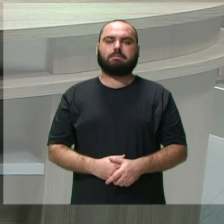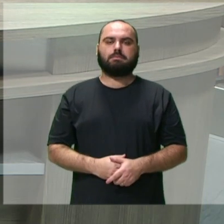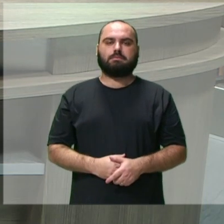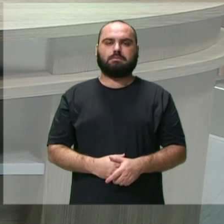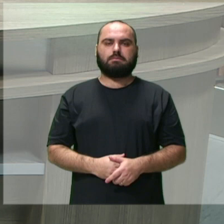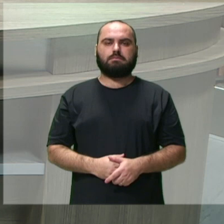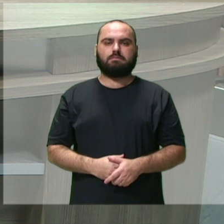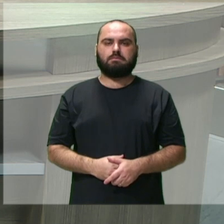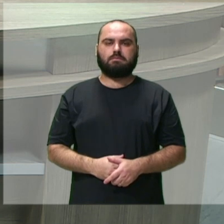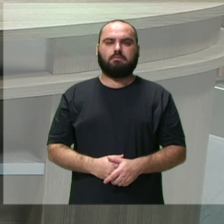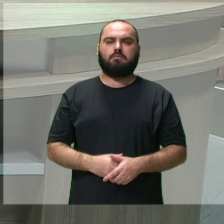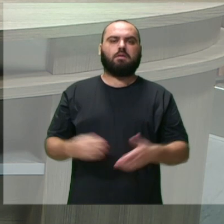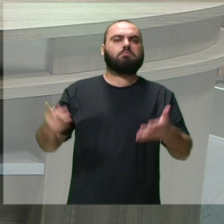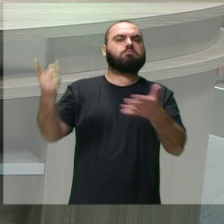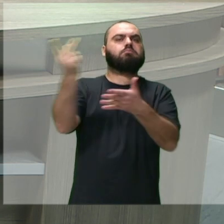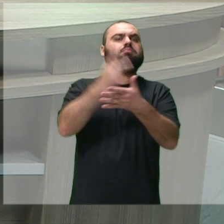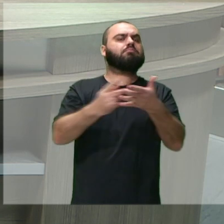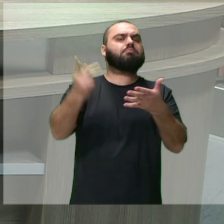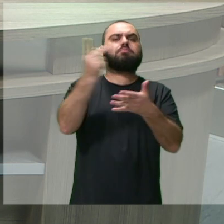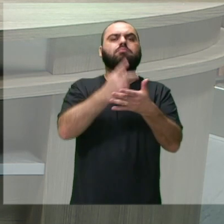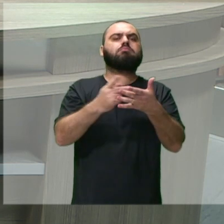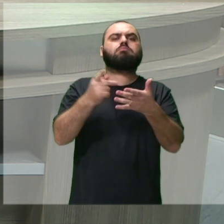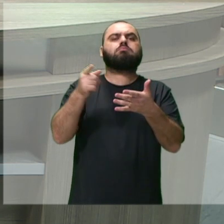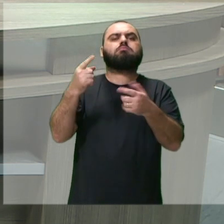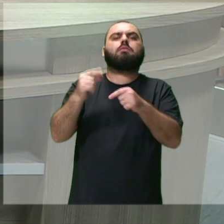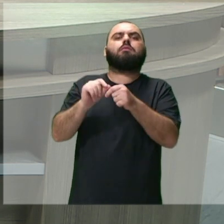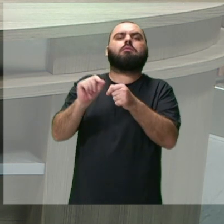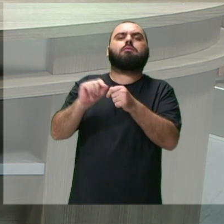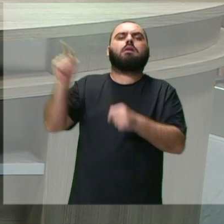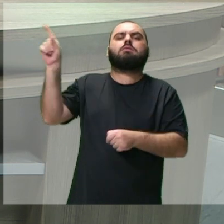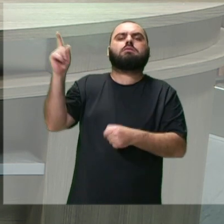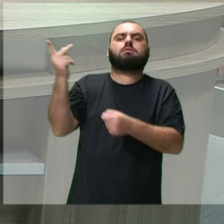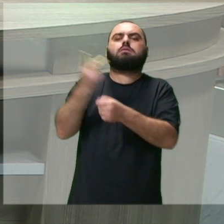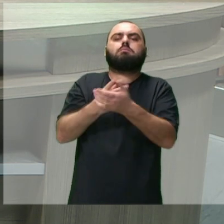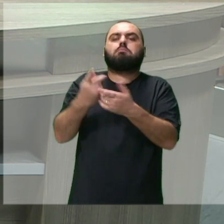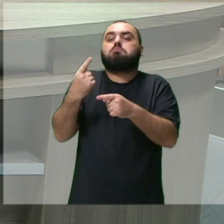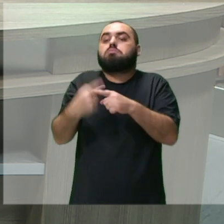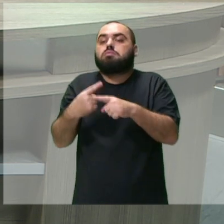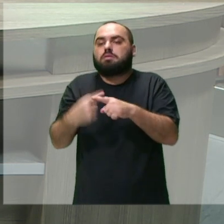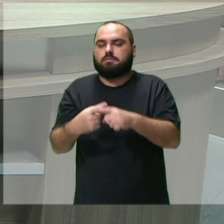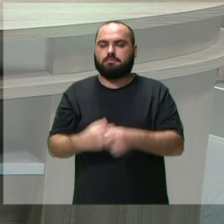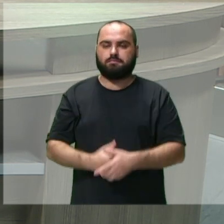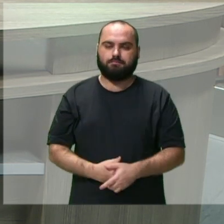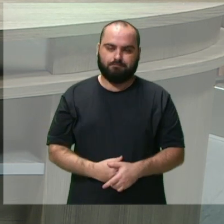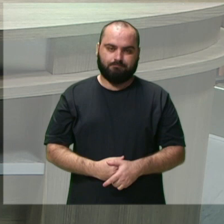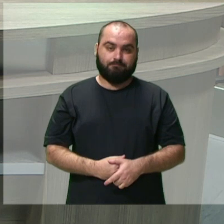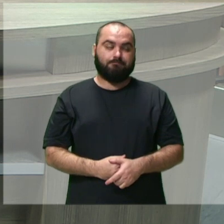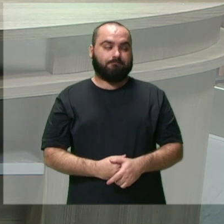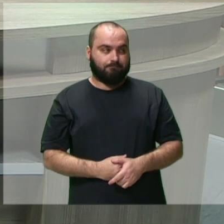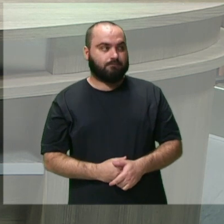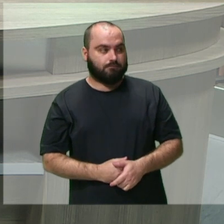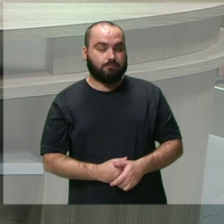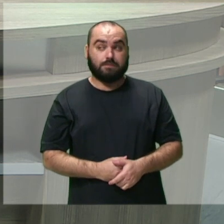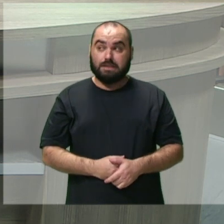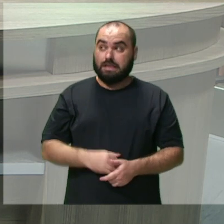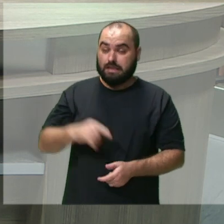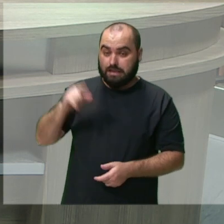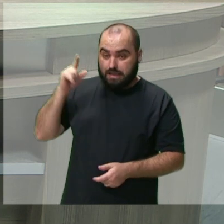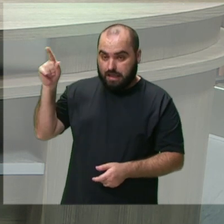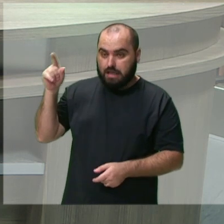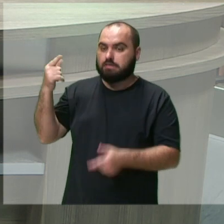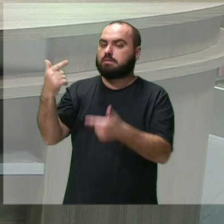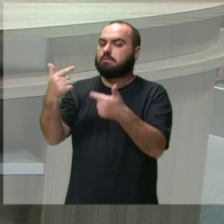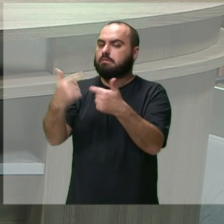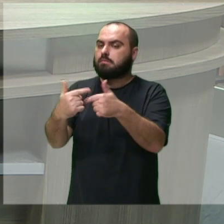é grafismo puro, né? O que te inspira a fazer esse tipo de... Esse trabalho, especificamente, a inspiração